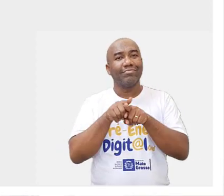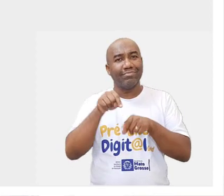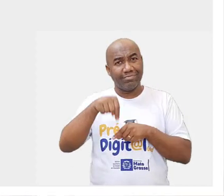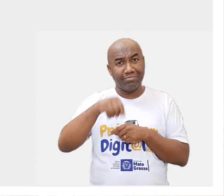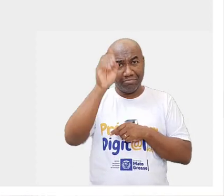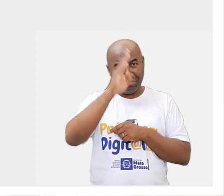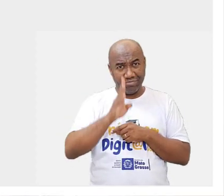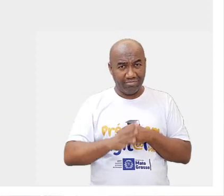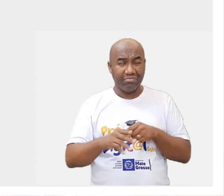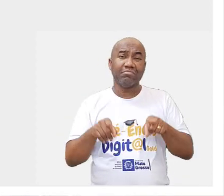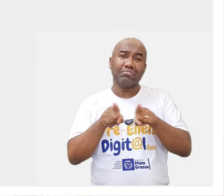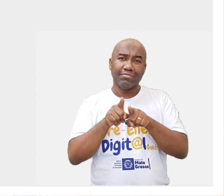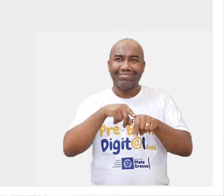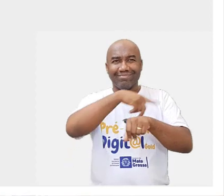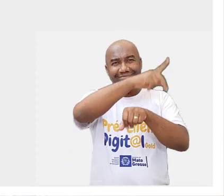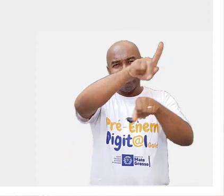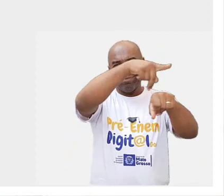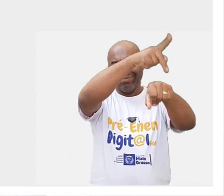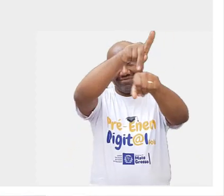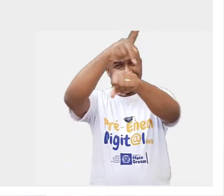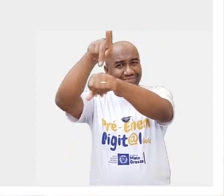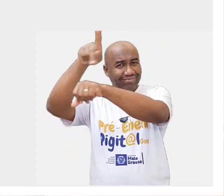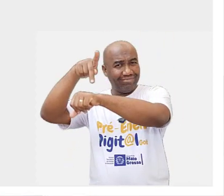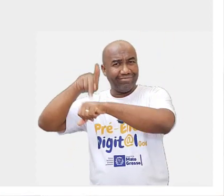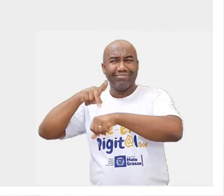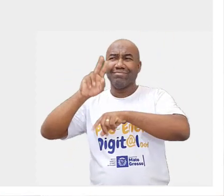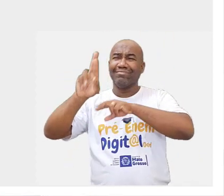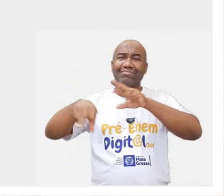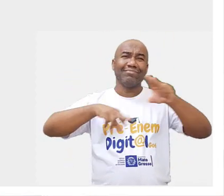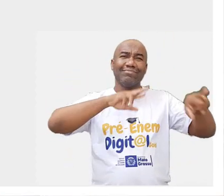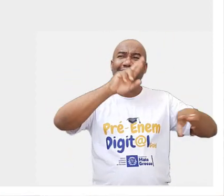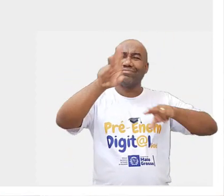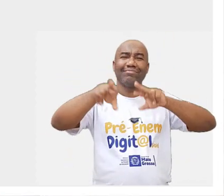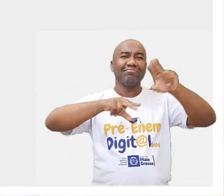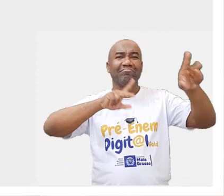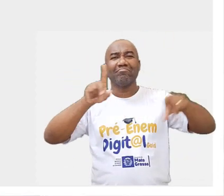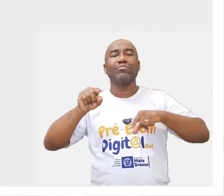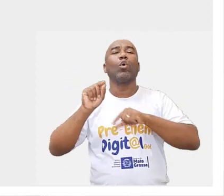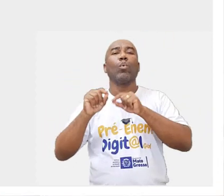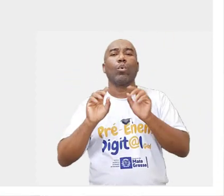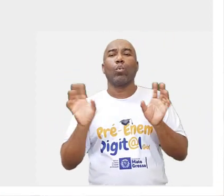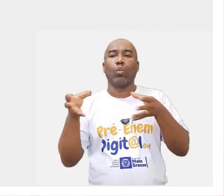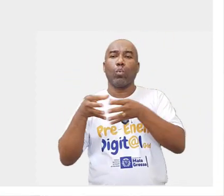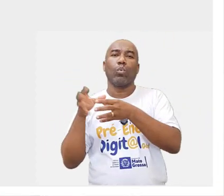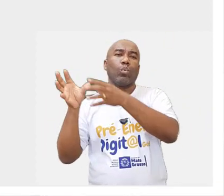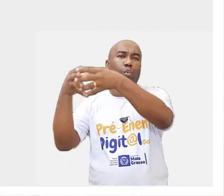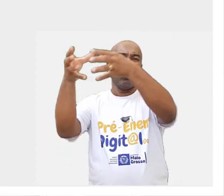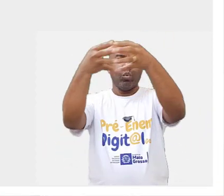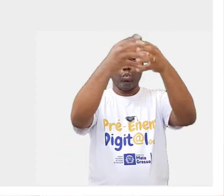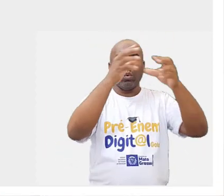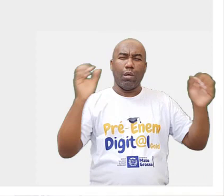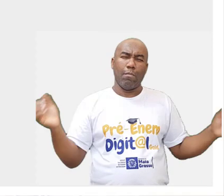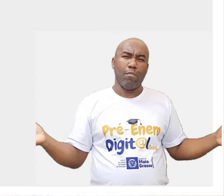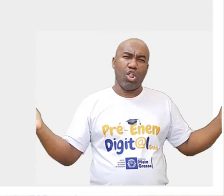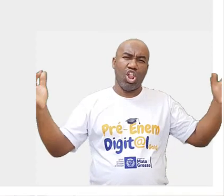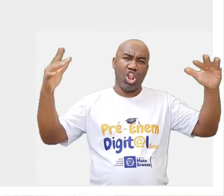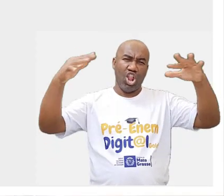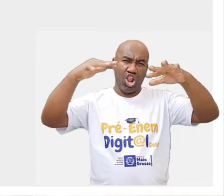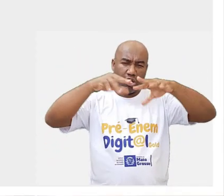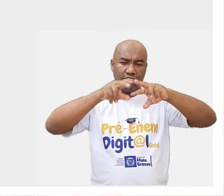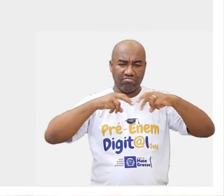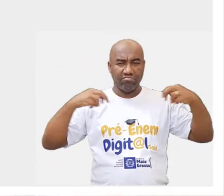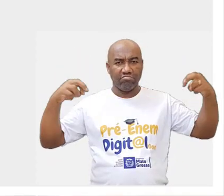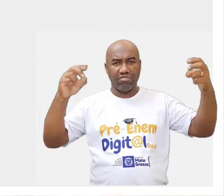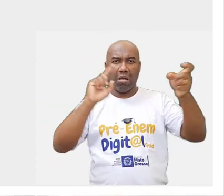dentro do Brasil e em outros países grupos diferentes e que em algum momento eles se encontram, eles são